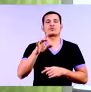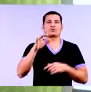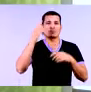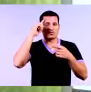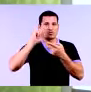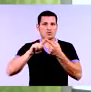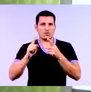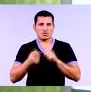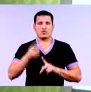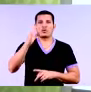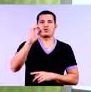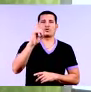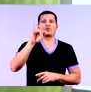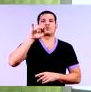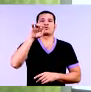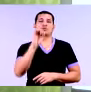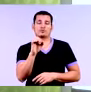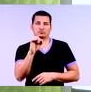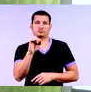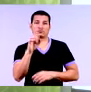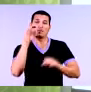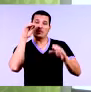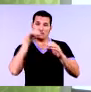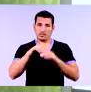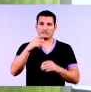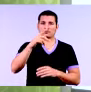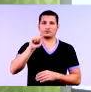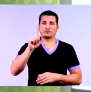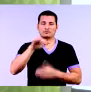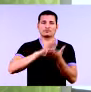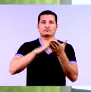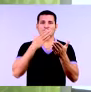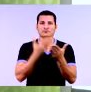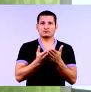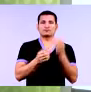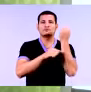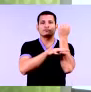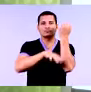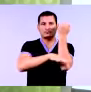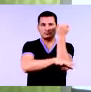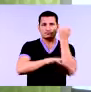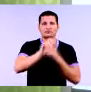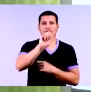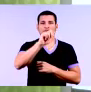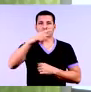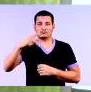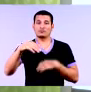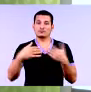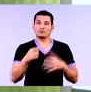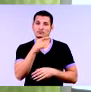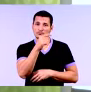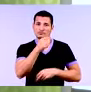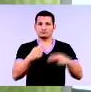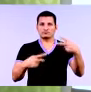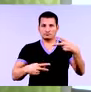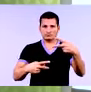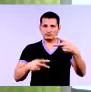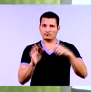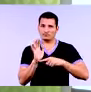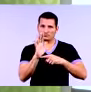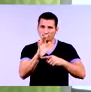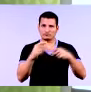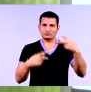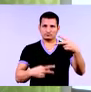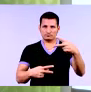página será interpretado pelo servidor de aplicativo. Então, esse escopo que eu mostrei para vocês, menor